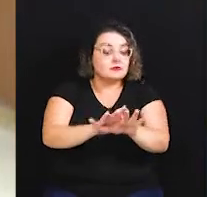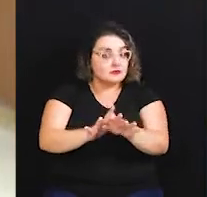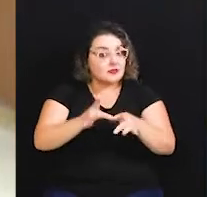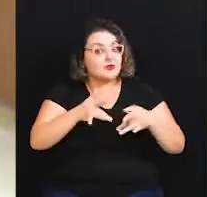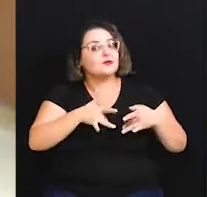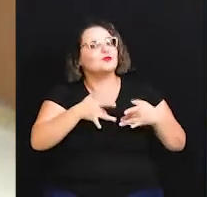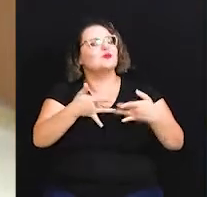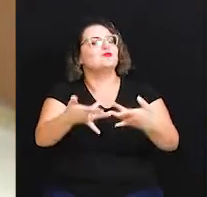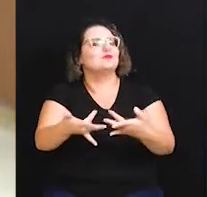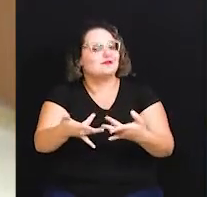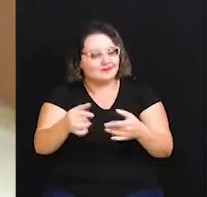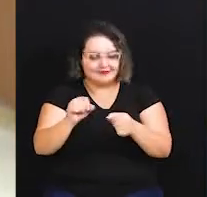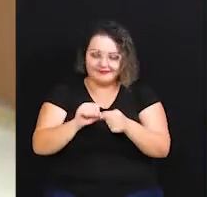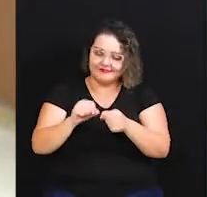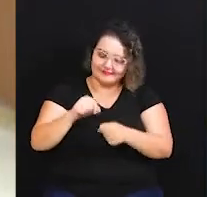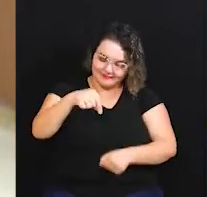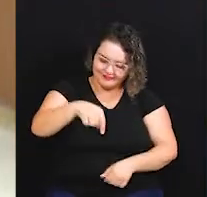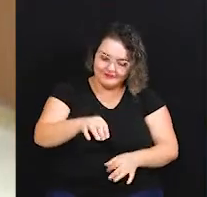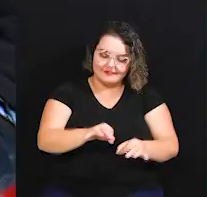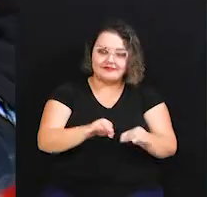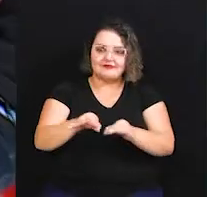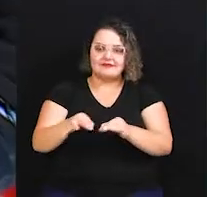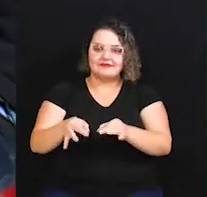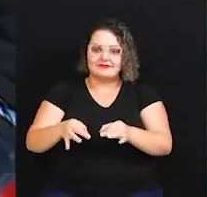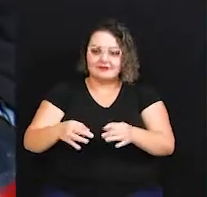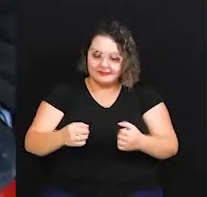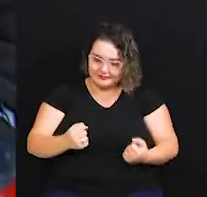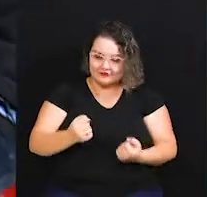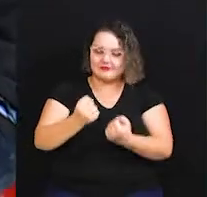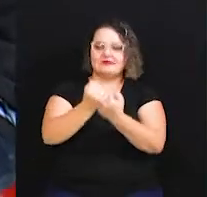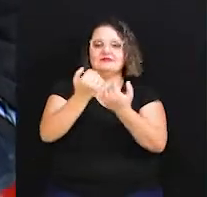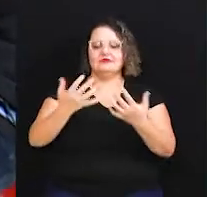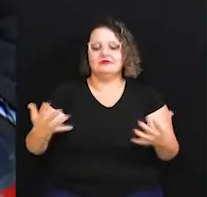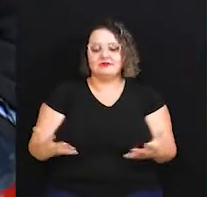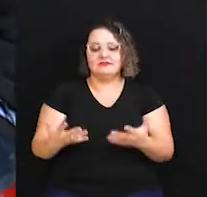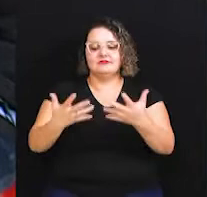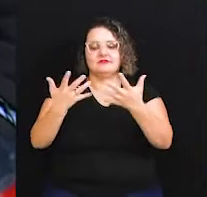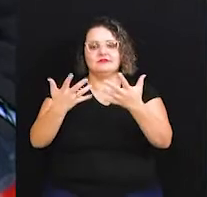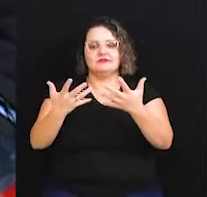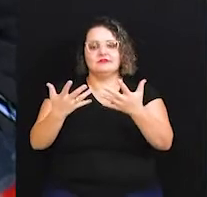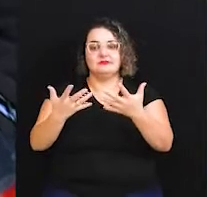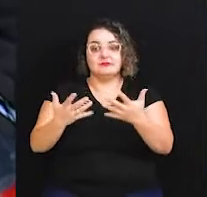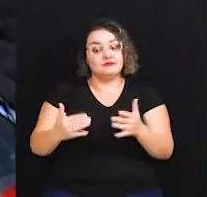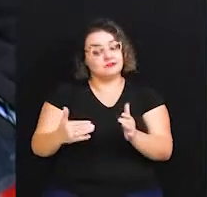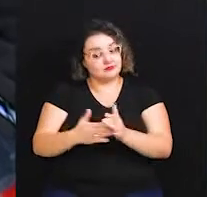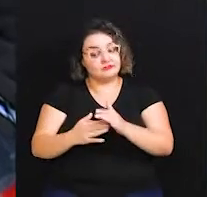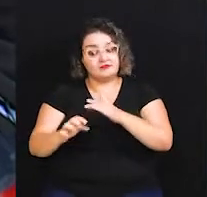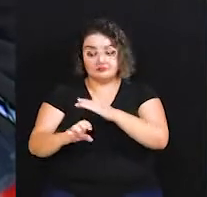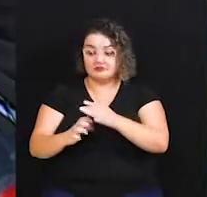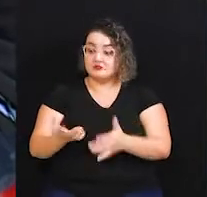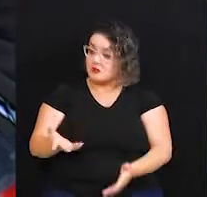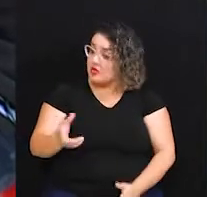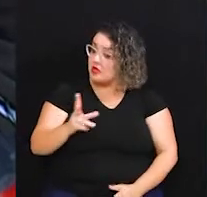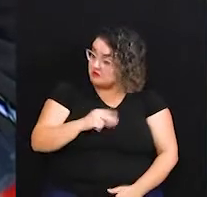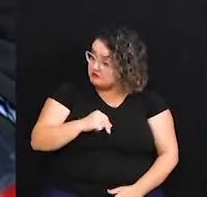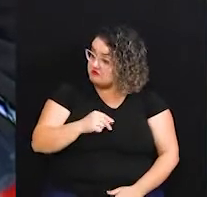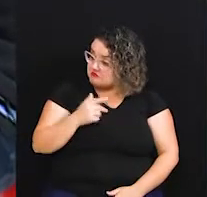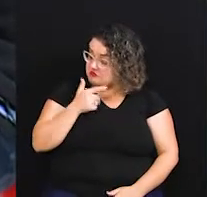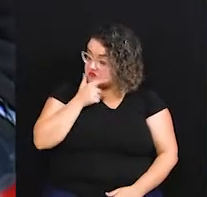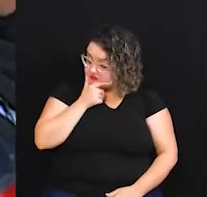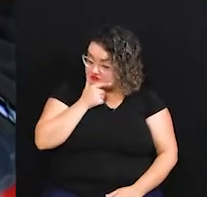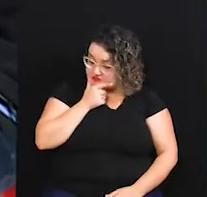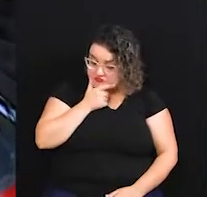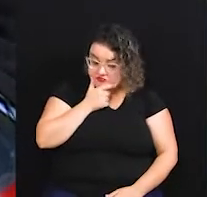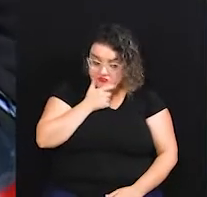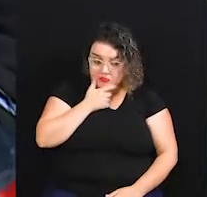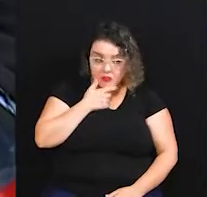que fizeram o projeto sustentar, né? Até uma empresa que chega e fala, poxa, tem um projeto aí